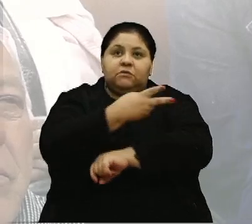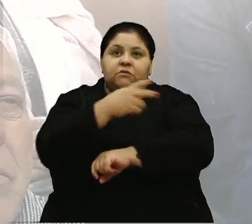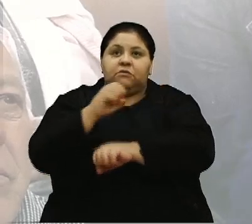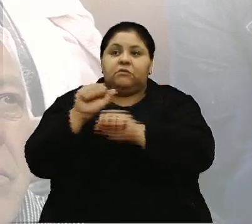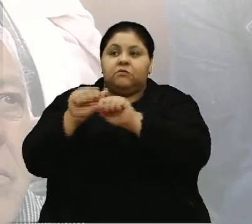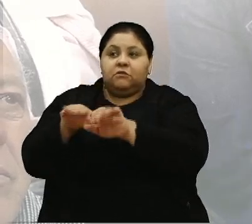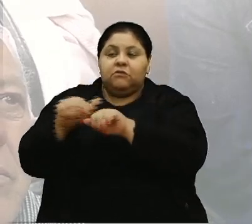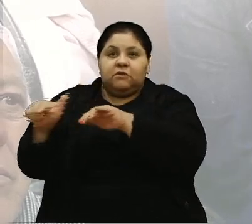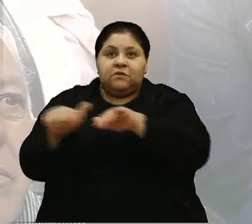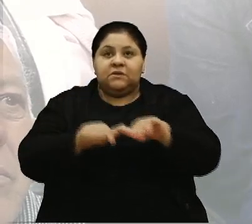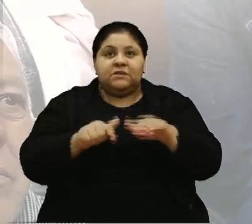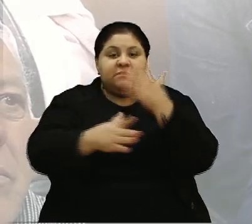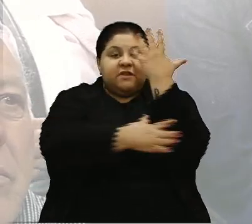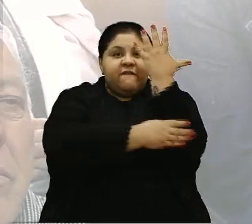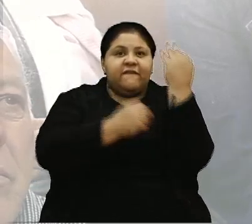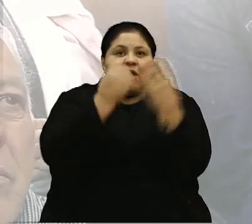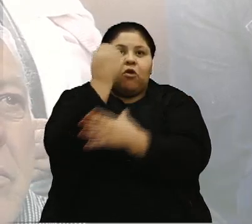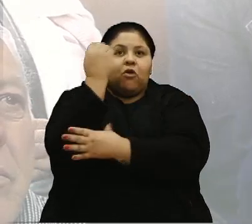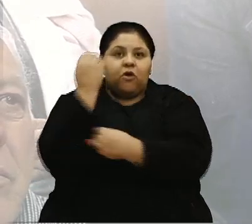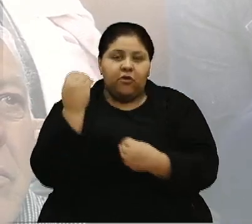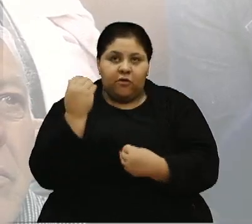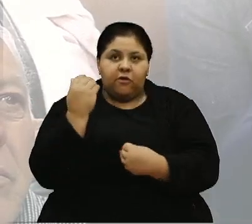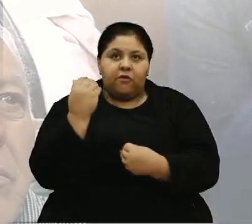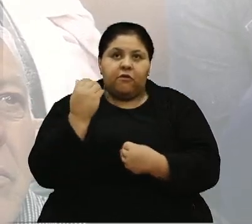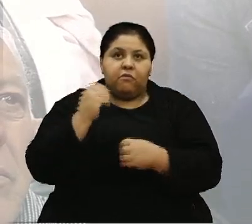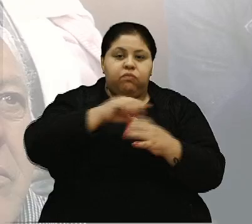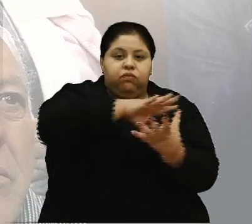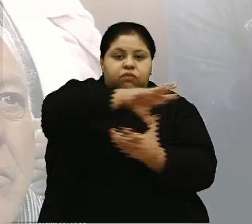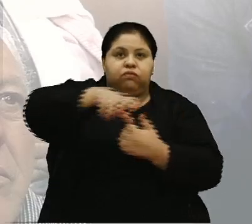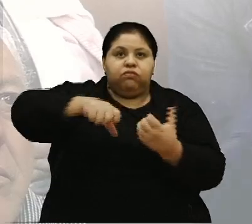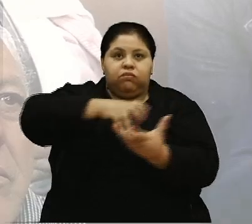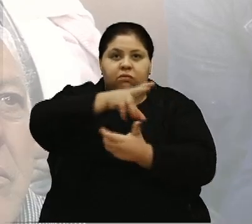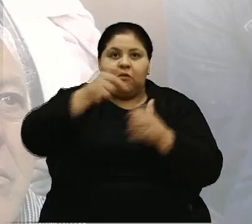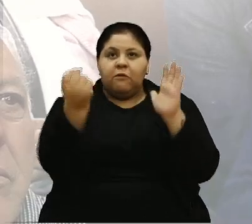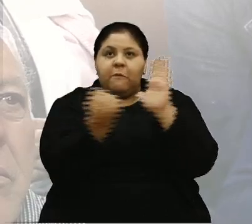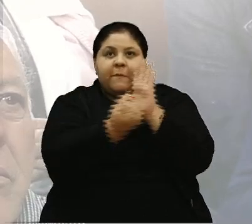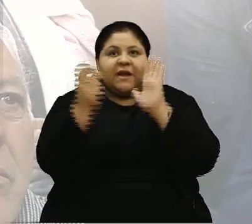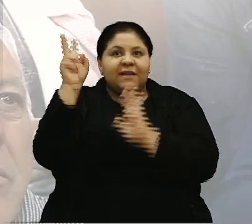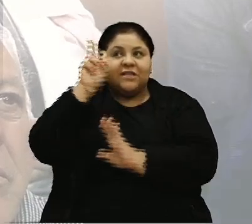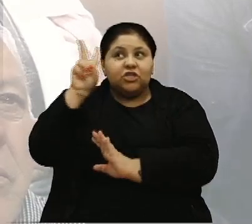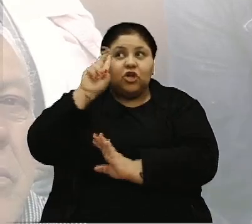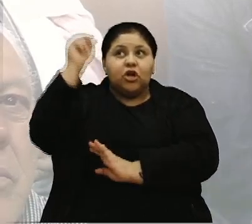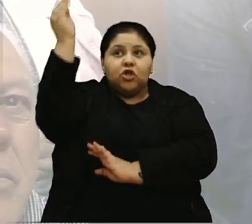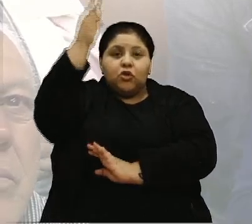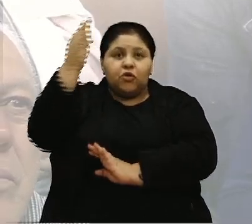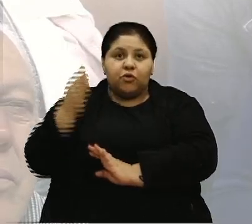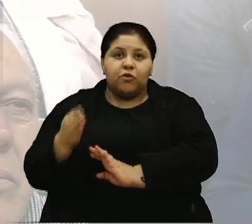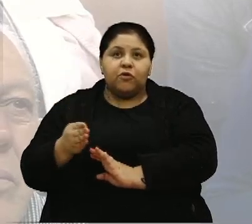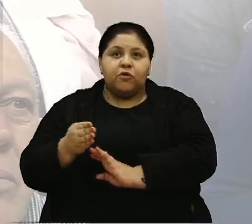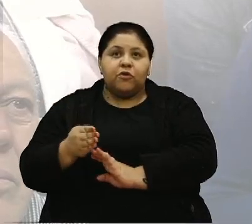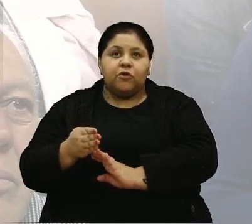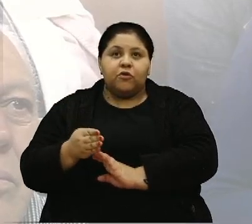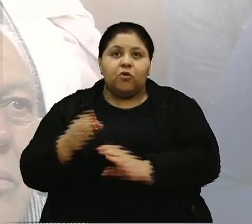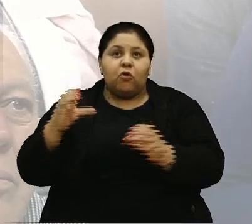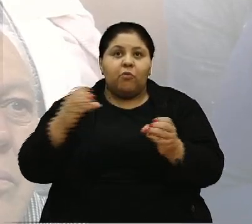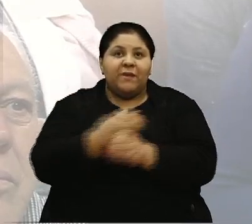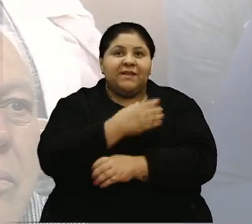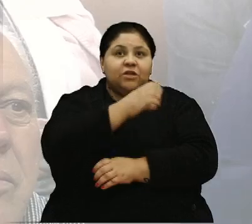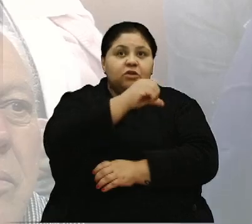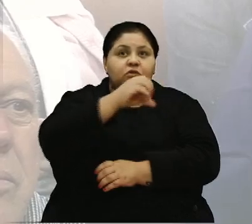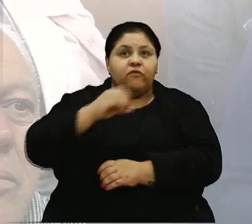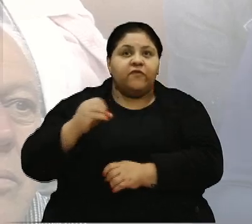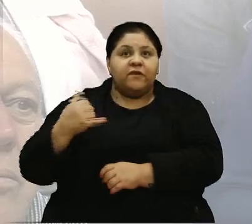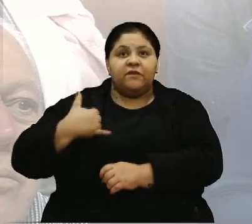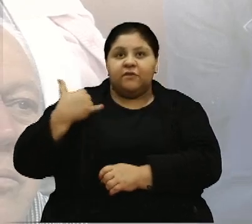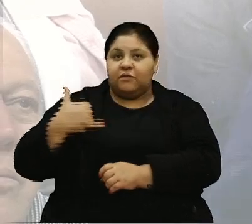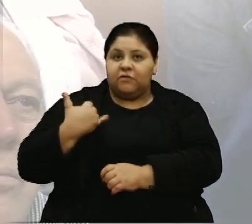bem na Semana Farroupilha, onde a Revolução Farroupilha é um marco na história do Brasil, ele estaria fazendo 90 anos. Então,